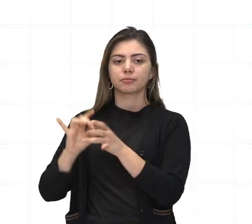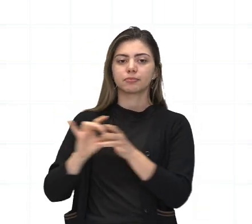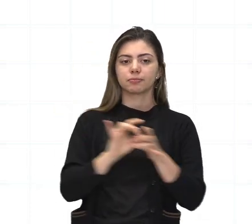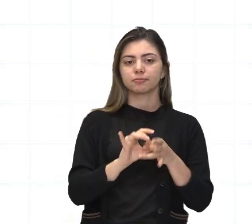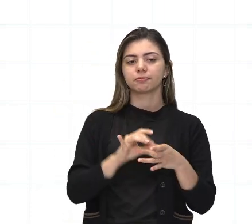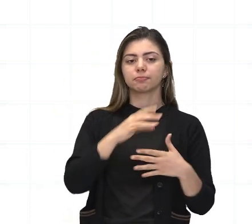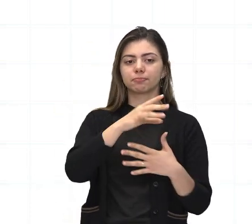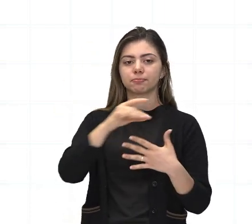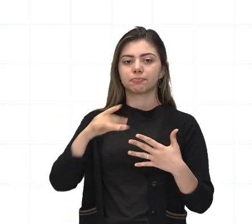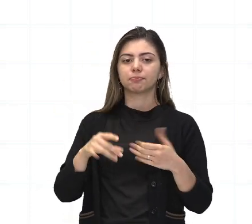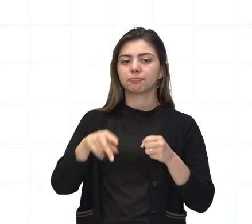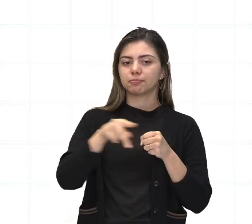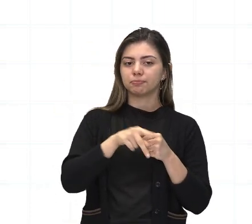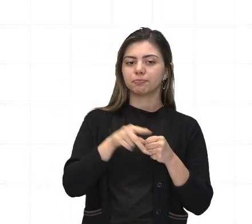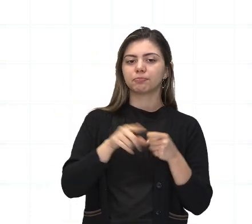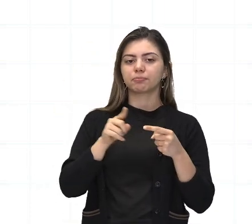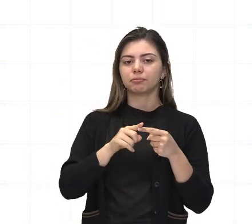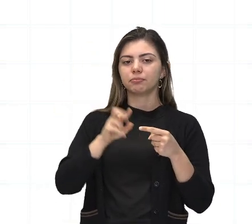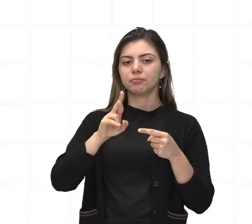objeto de conhecimento,